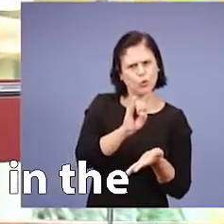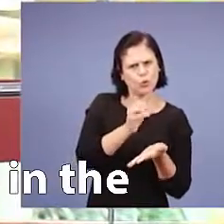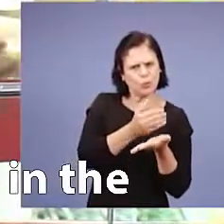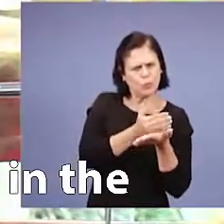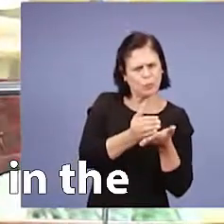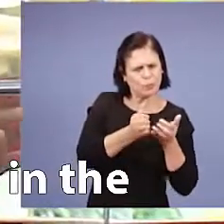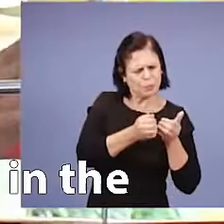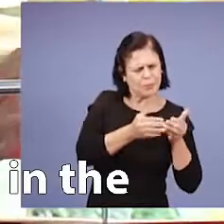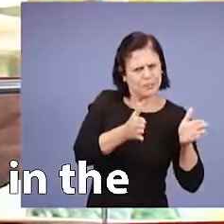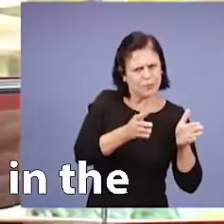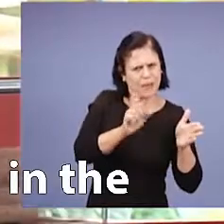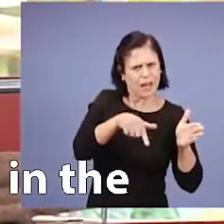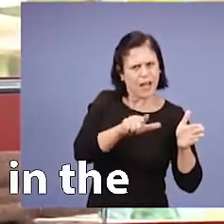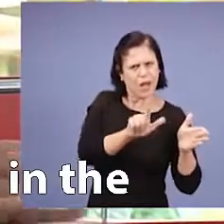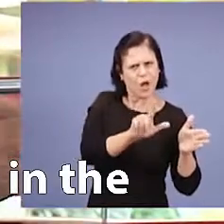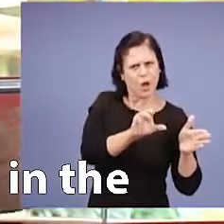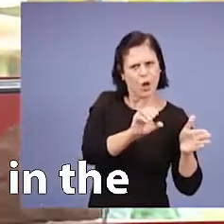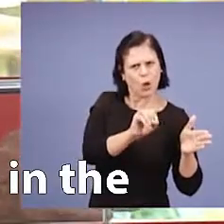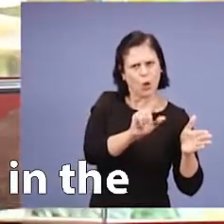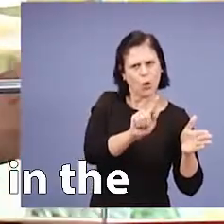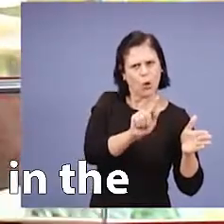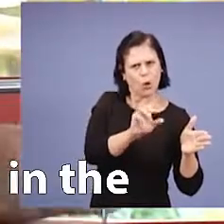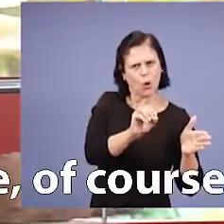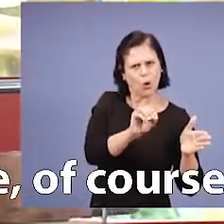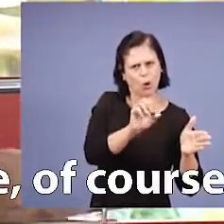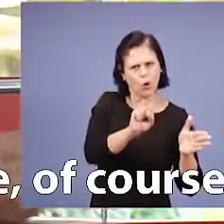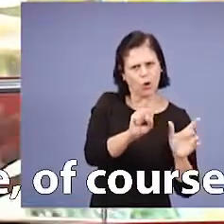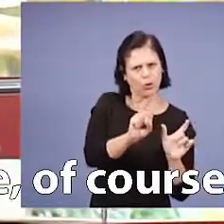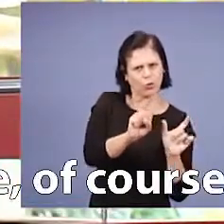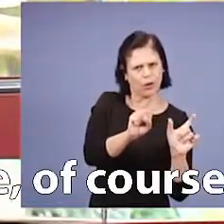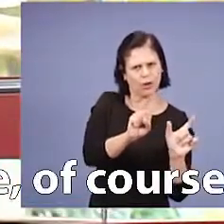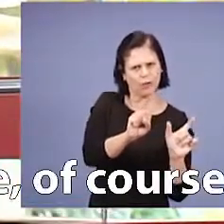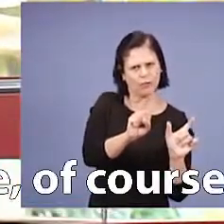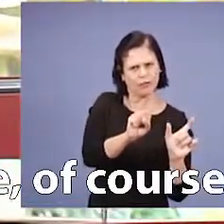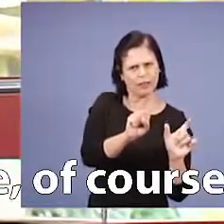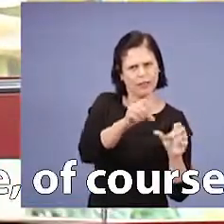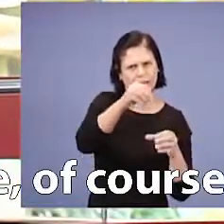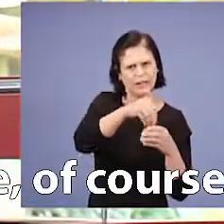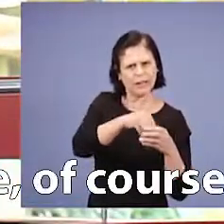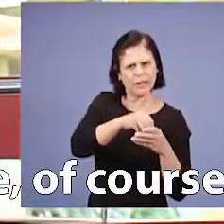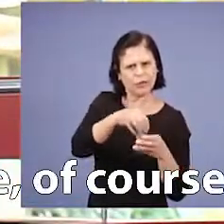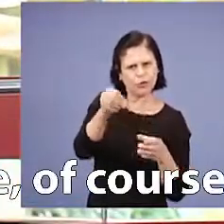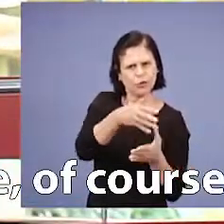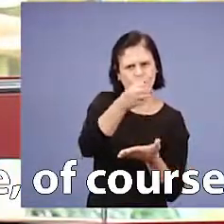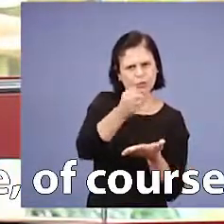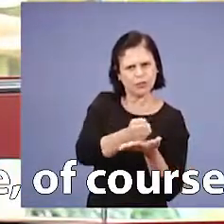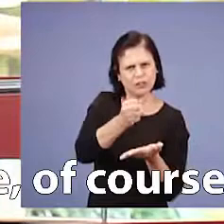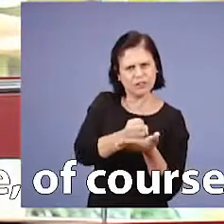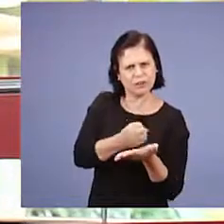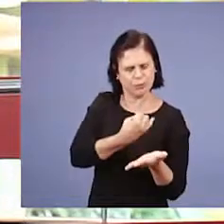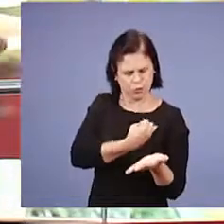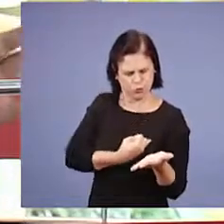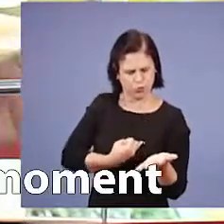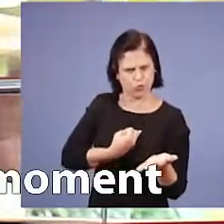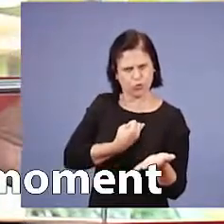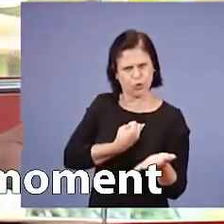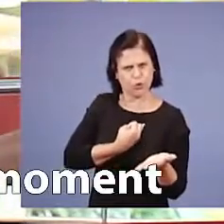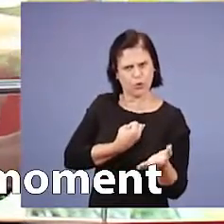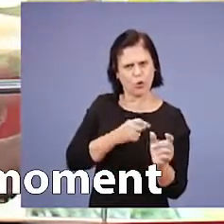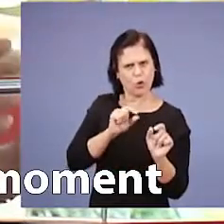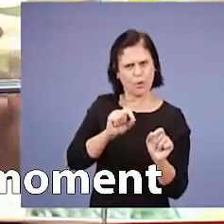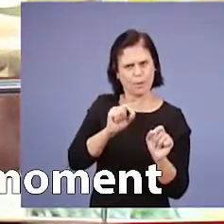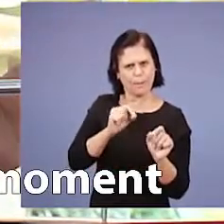não quando essa palavra está lá no evangelho de joão é porque naturalmente a